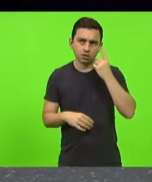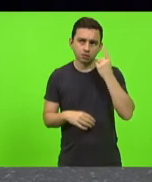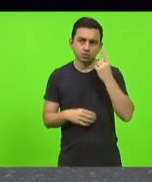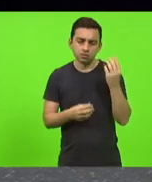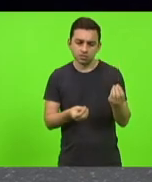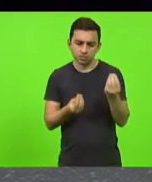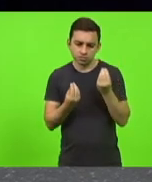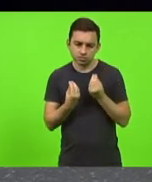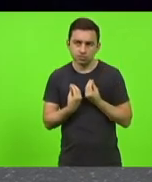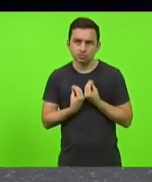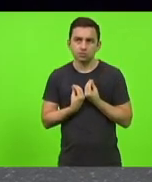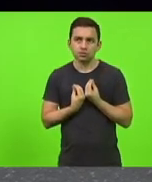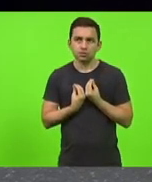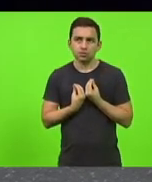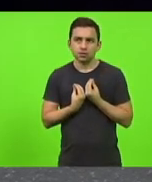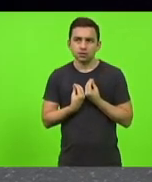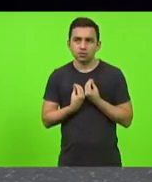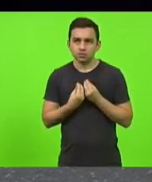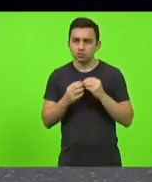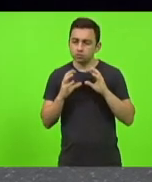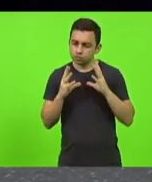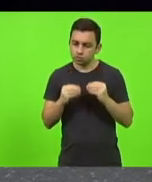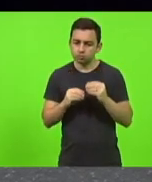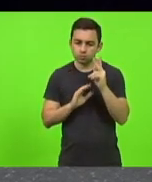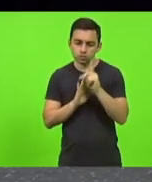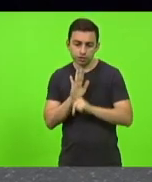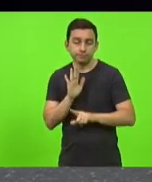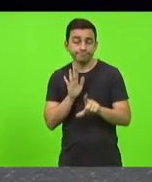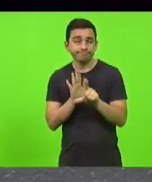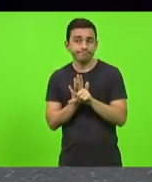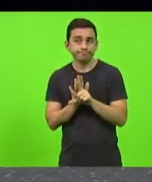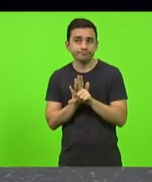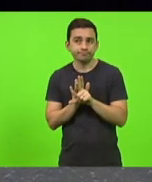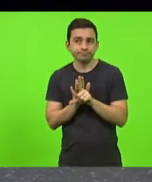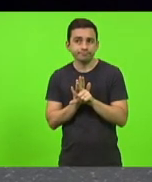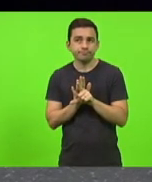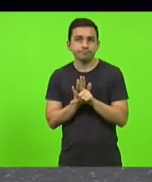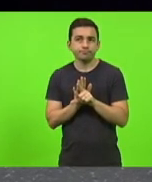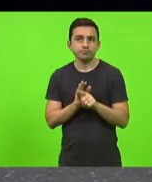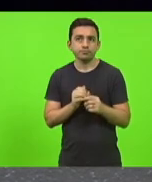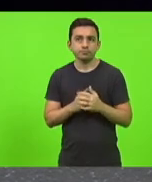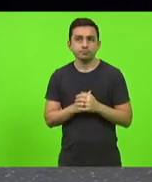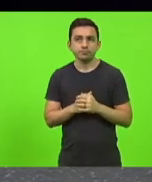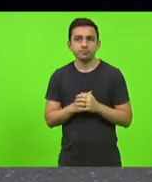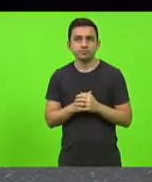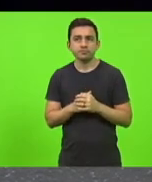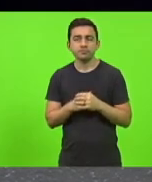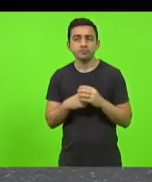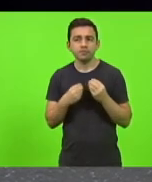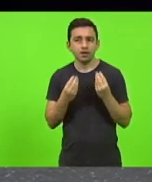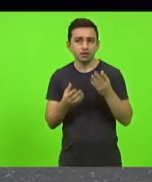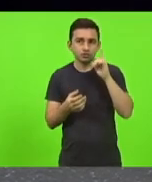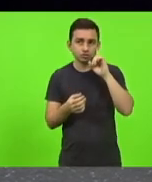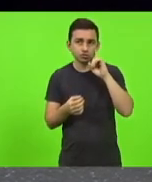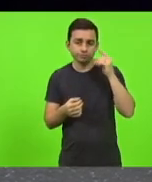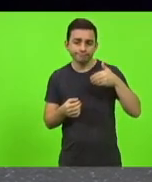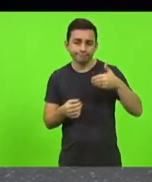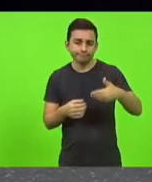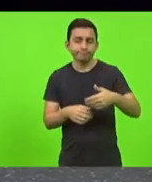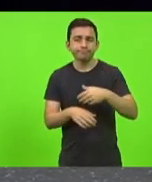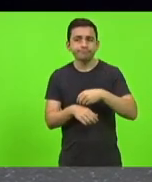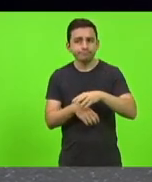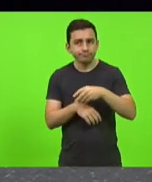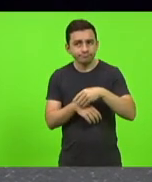teor, o inteiro teor do projeto de lei, e oferecer, nos próximos dias, sugestões que possam